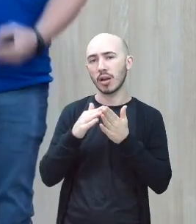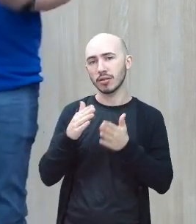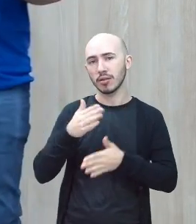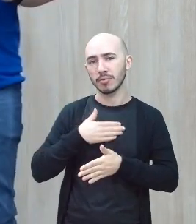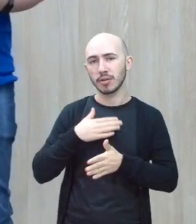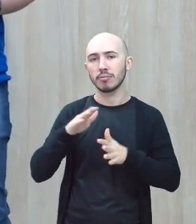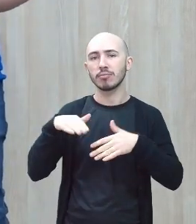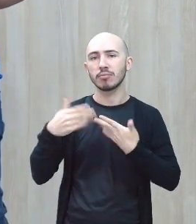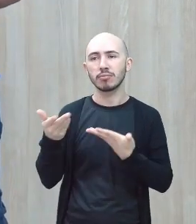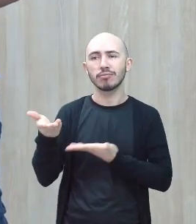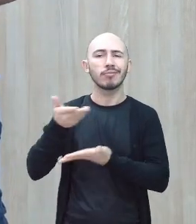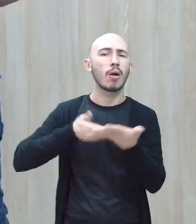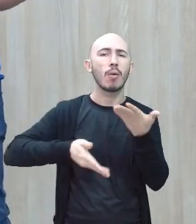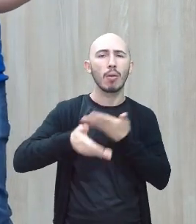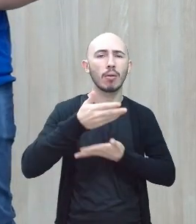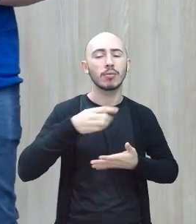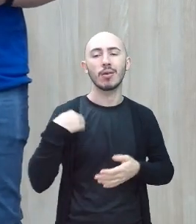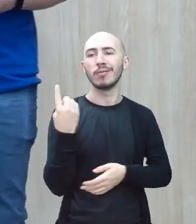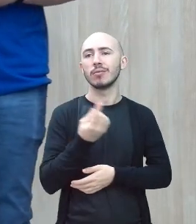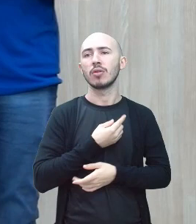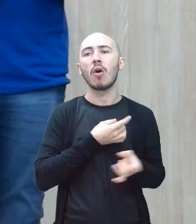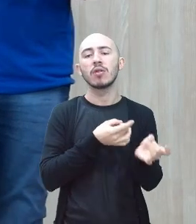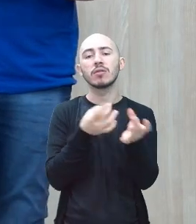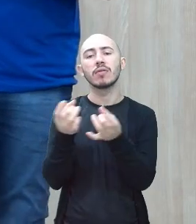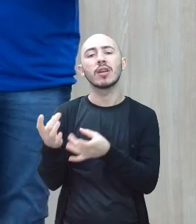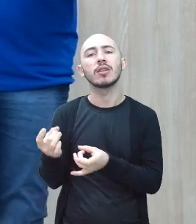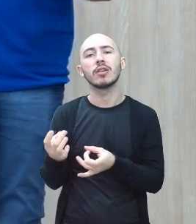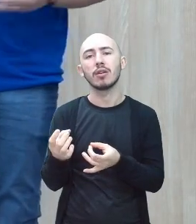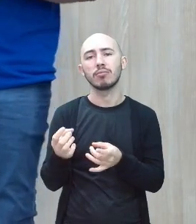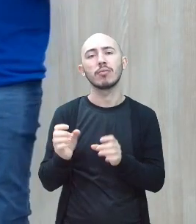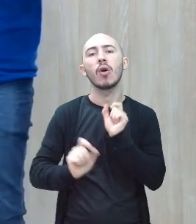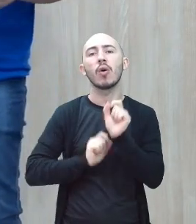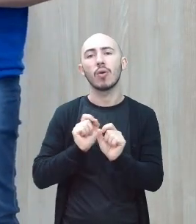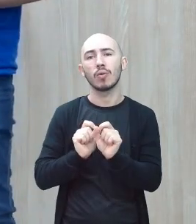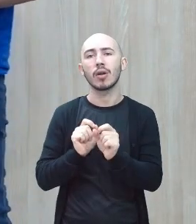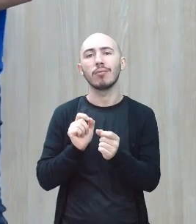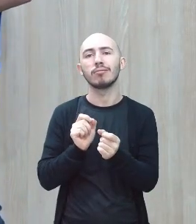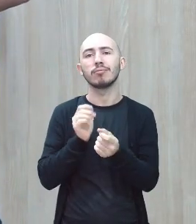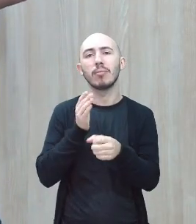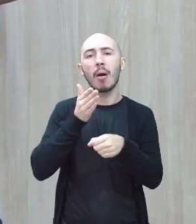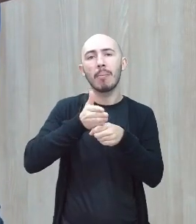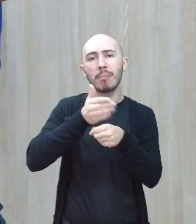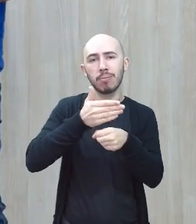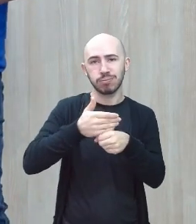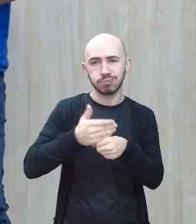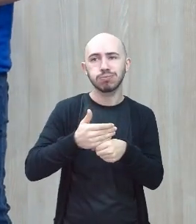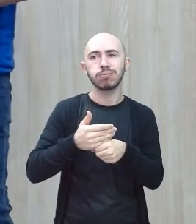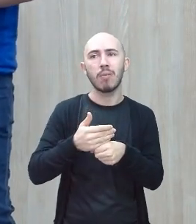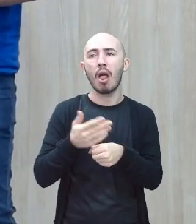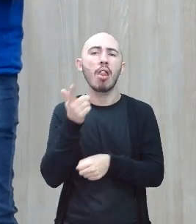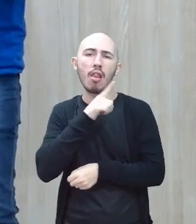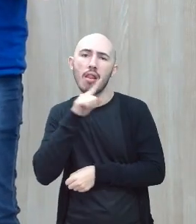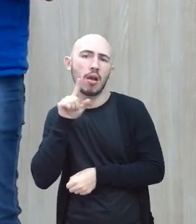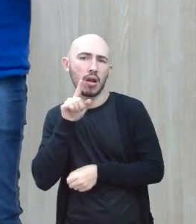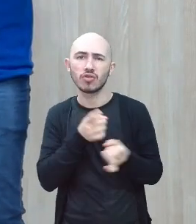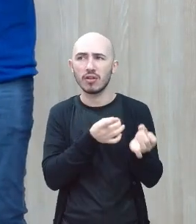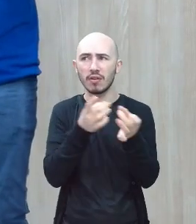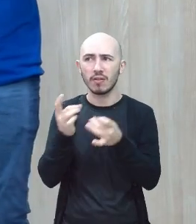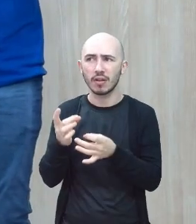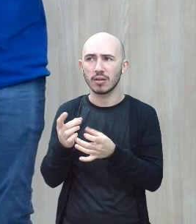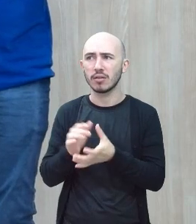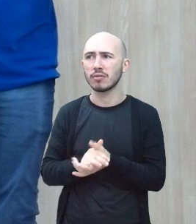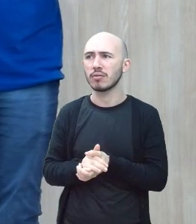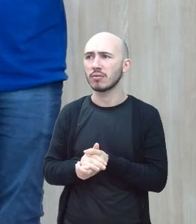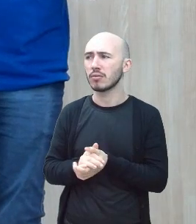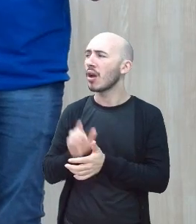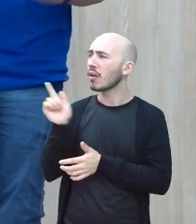gente lá em casa vendia batata, vendia lanches, batata, coxinha, essas coisas. E aí esse cara, eu acho que o senhor esteve comigo,